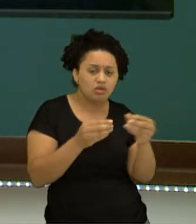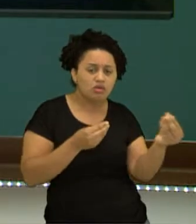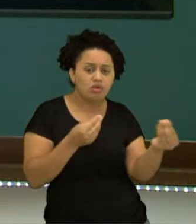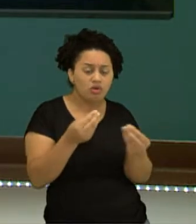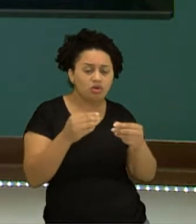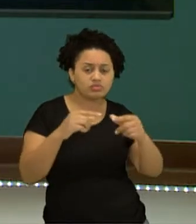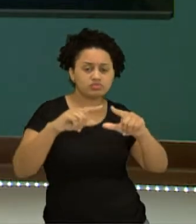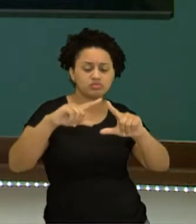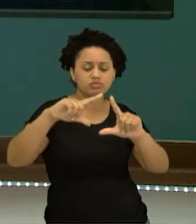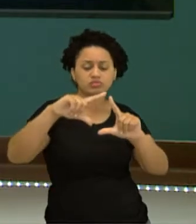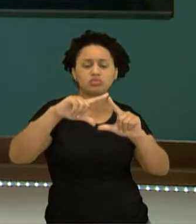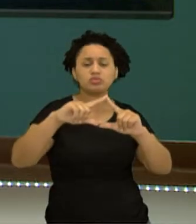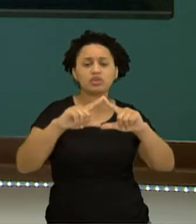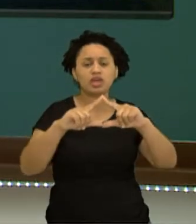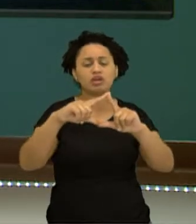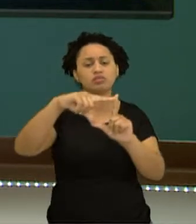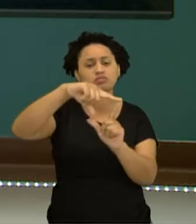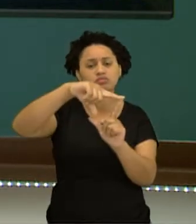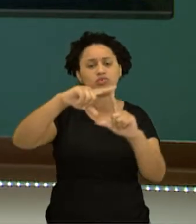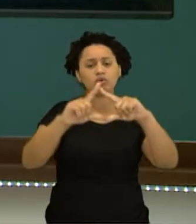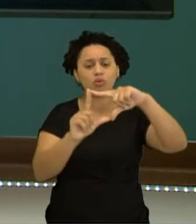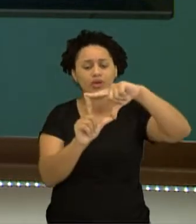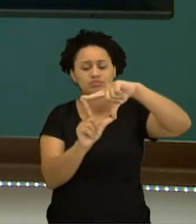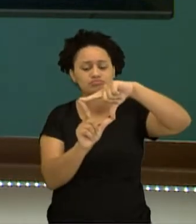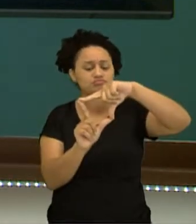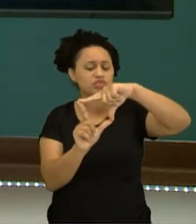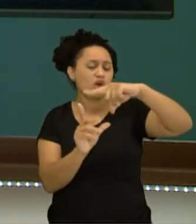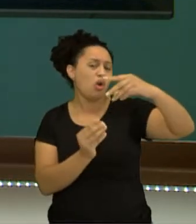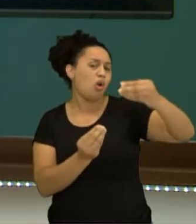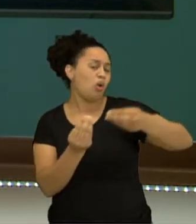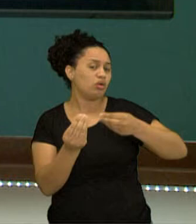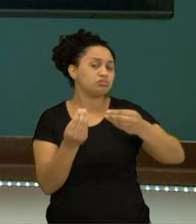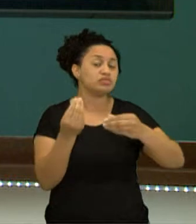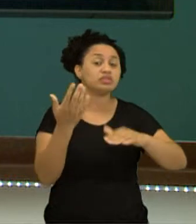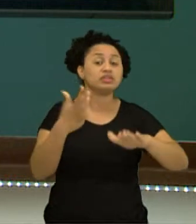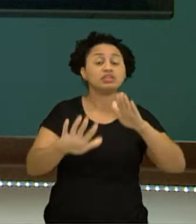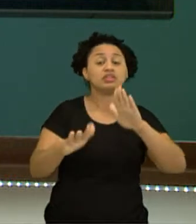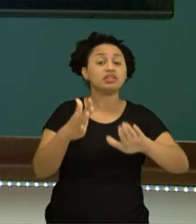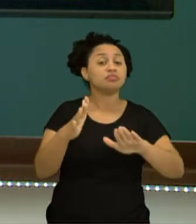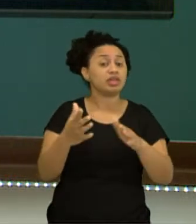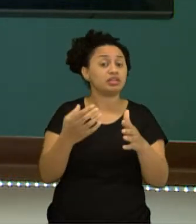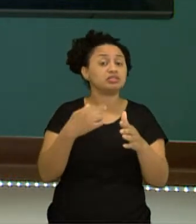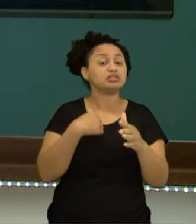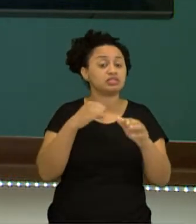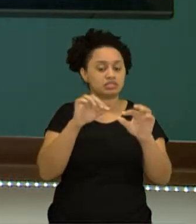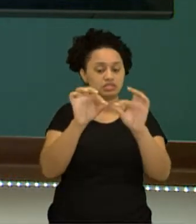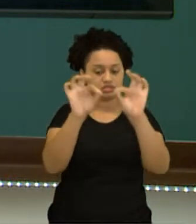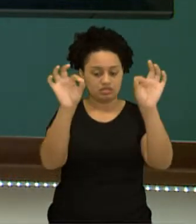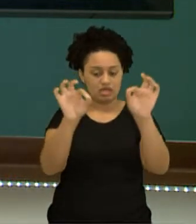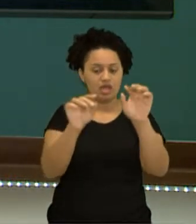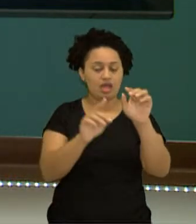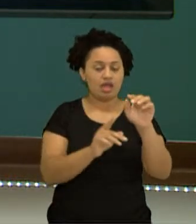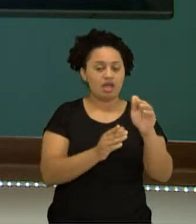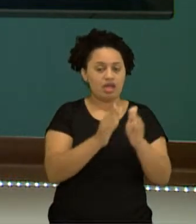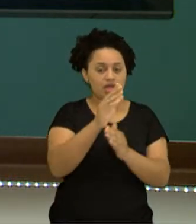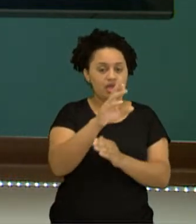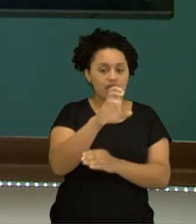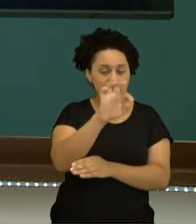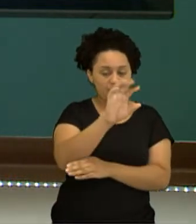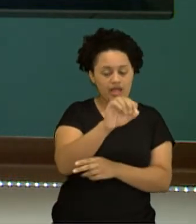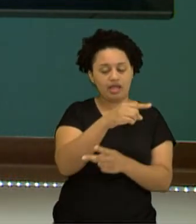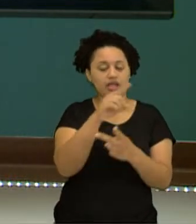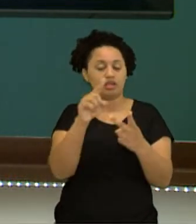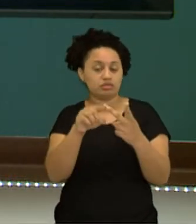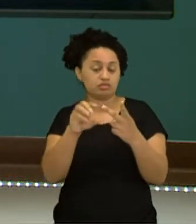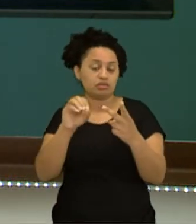Vai depender do formato do nosso cilindro. Se o cilindro é reto, se o cilindro é inclinado, né,